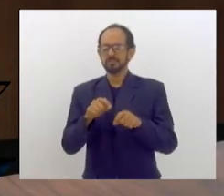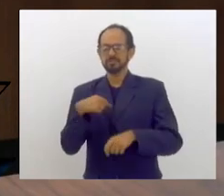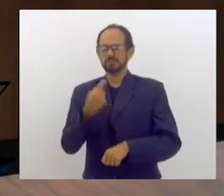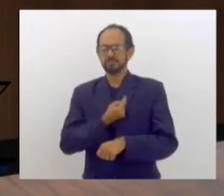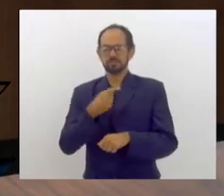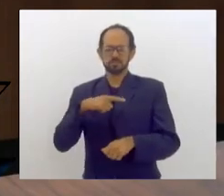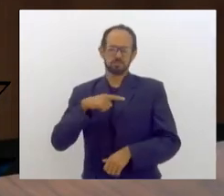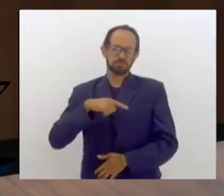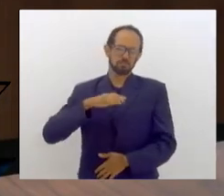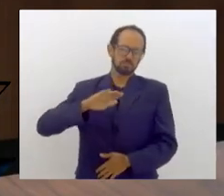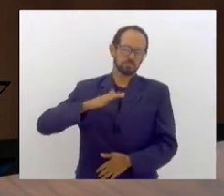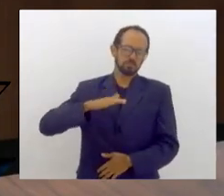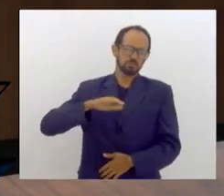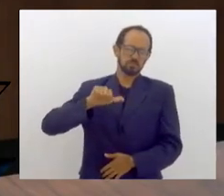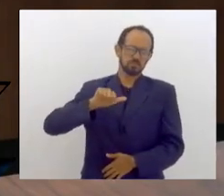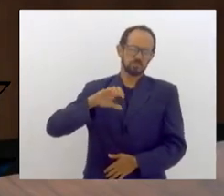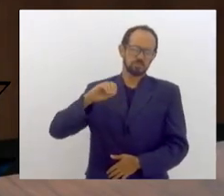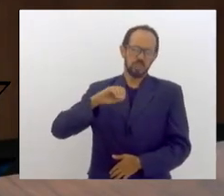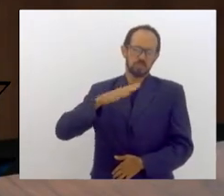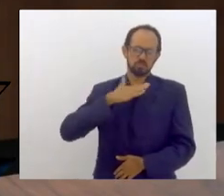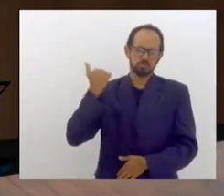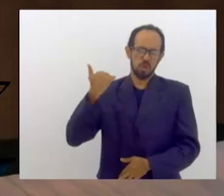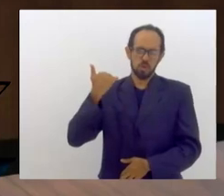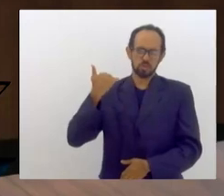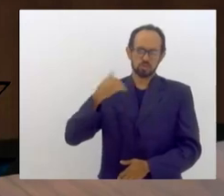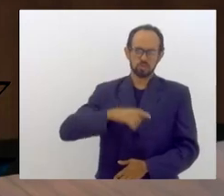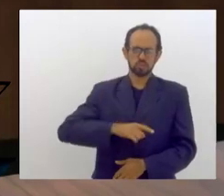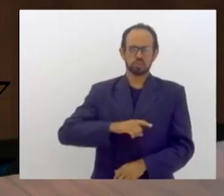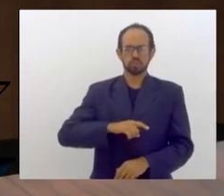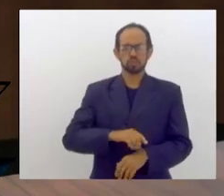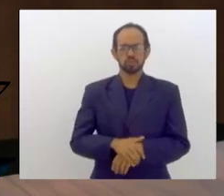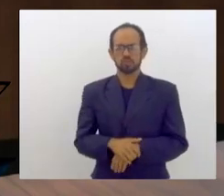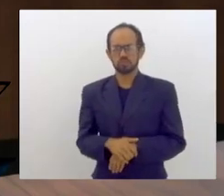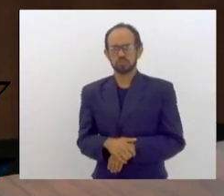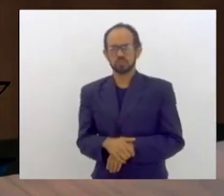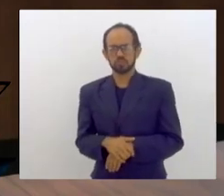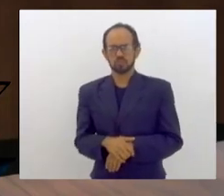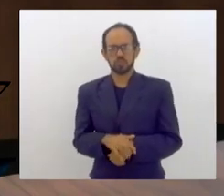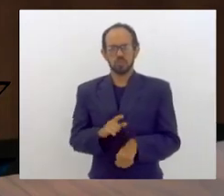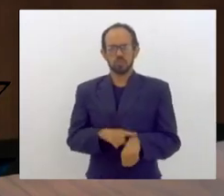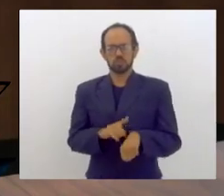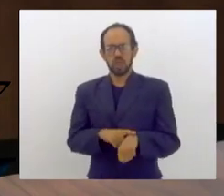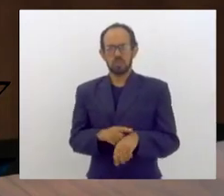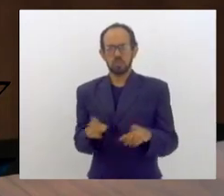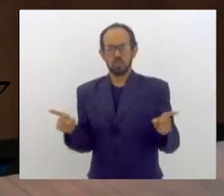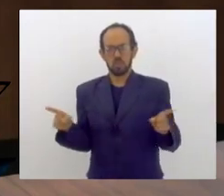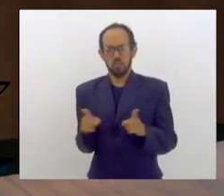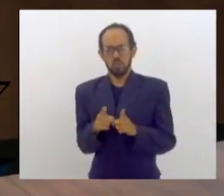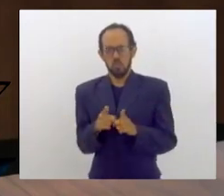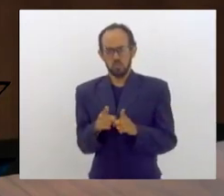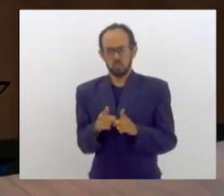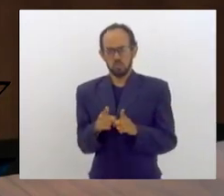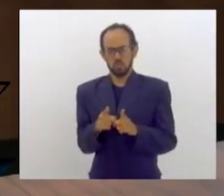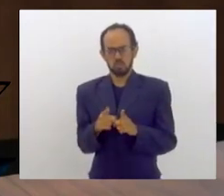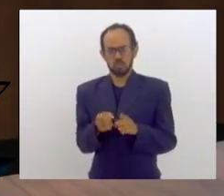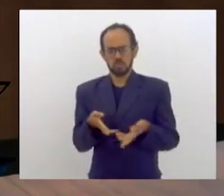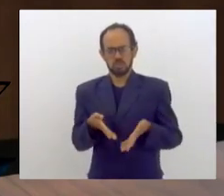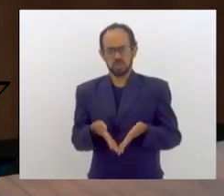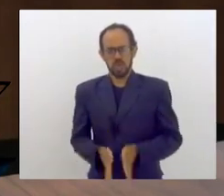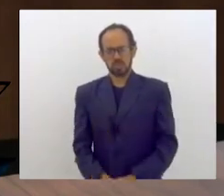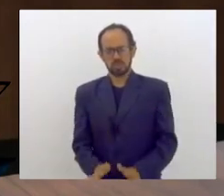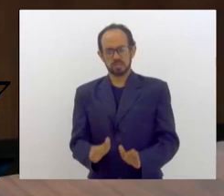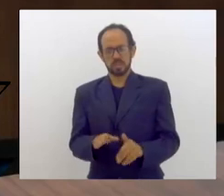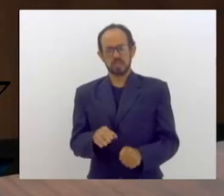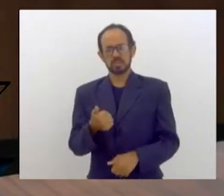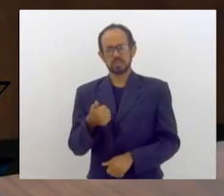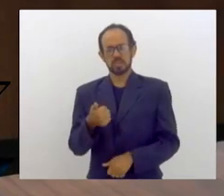cerca de 10 óbitos num curto período onde se nascia